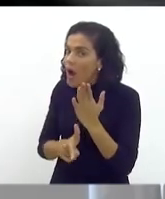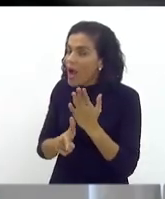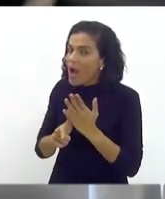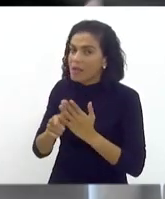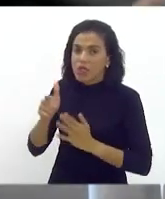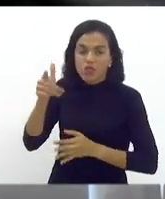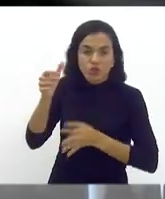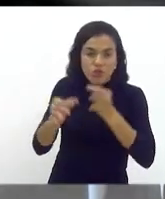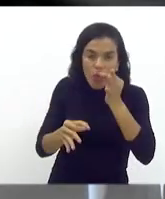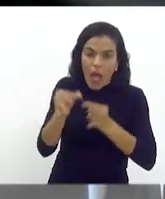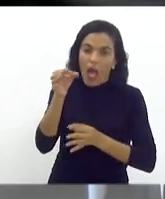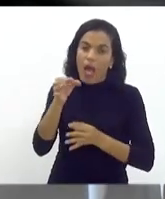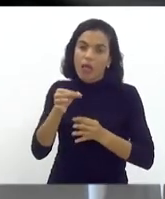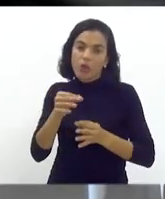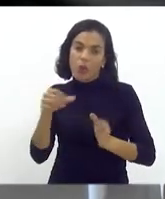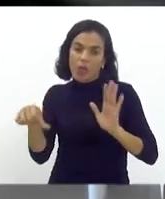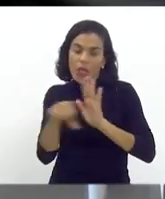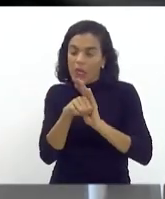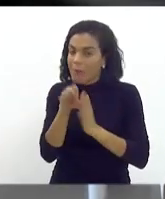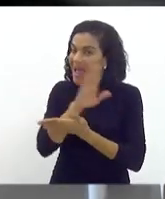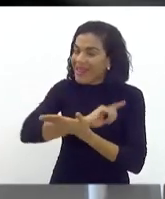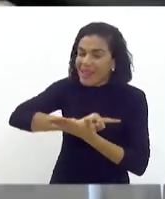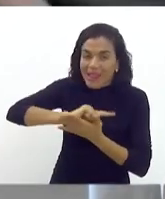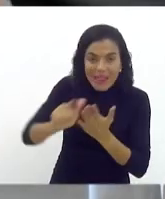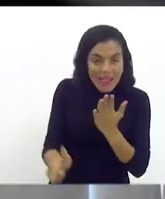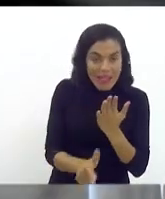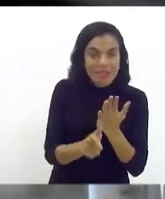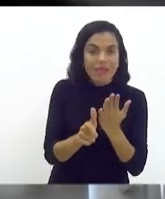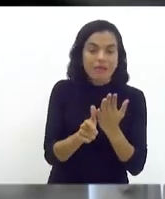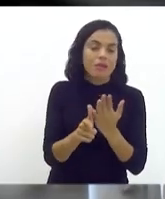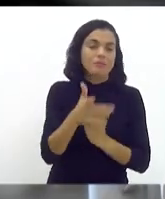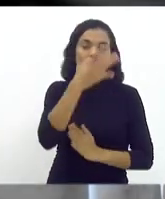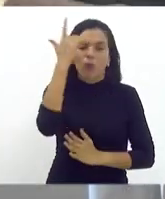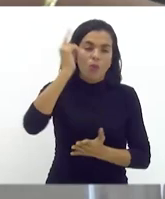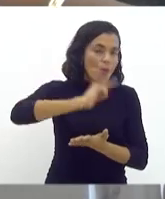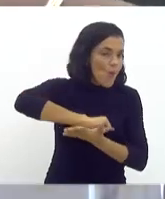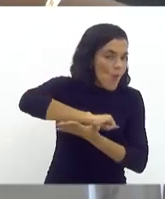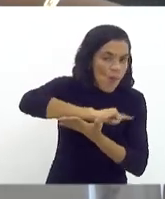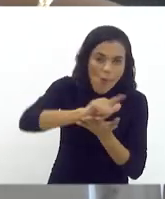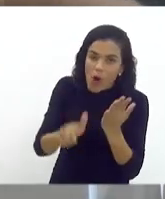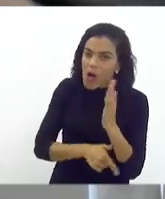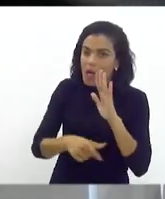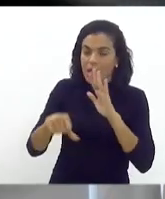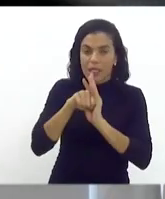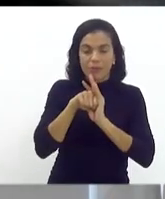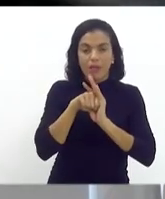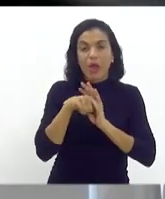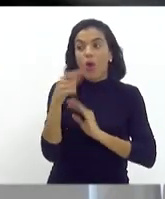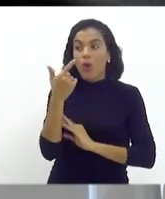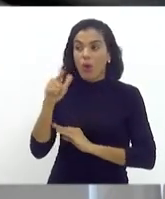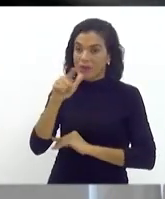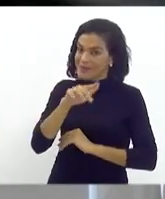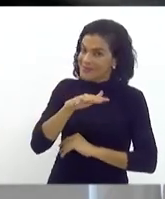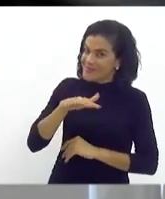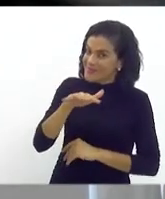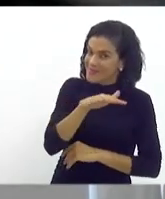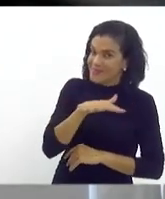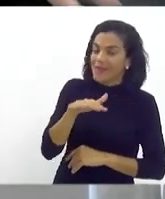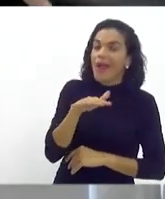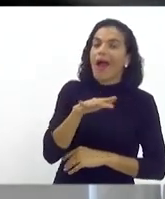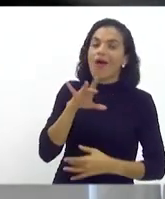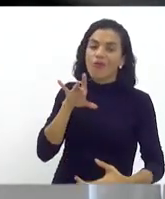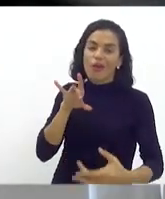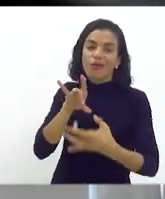estamos tendo a dificuldade de retirar a pessoa foi completamente absorvida Esse foi um caso teve um outro caso que foi até